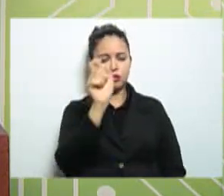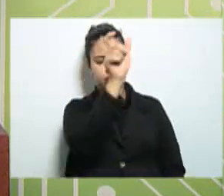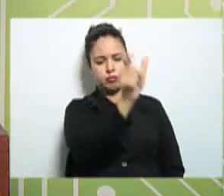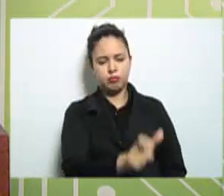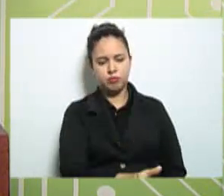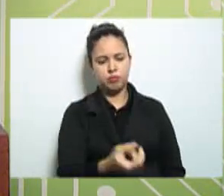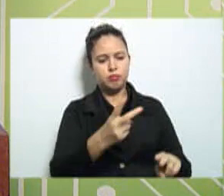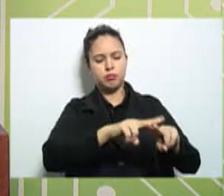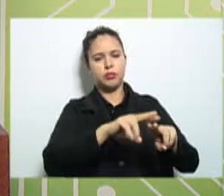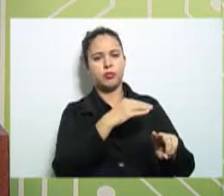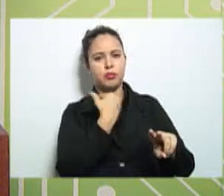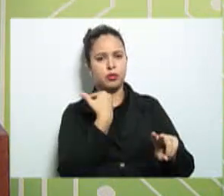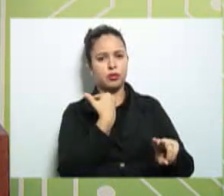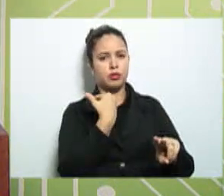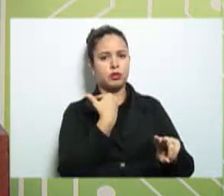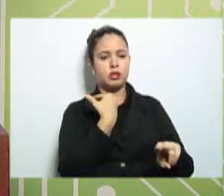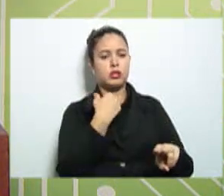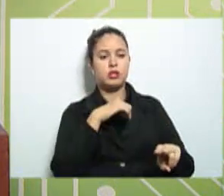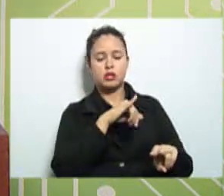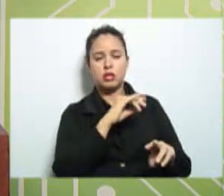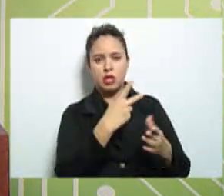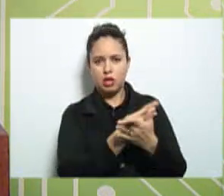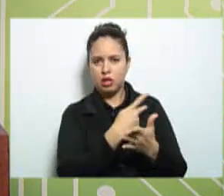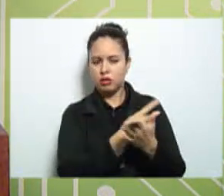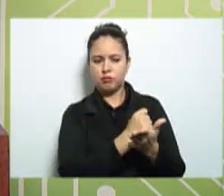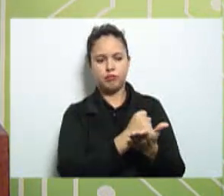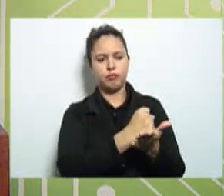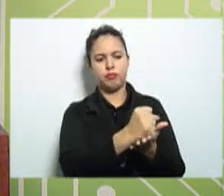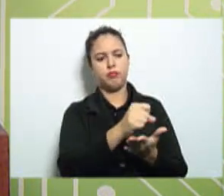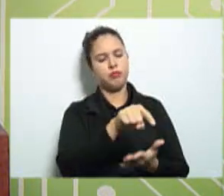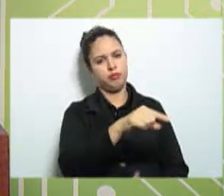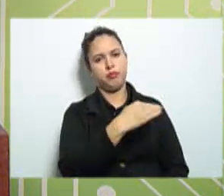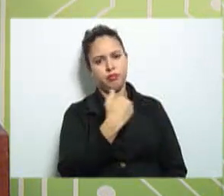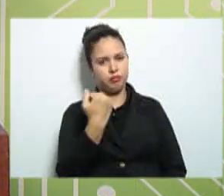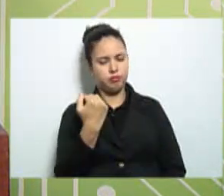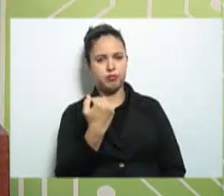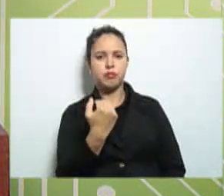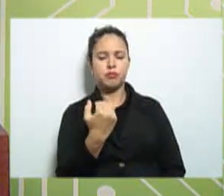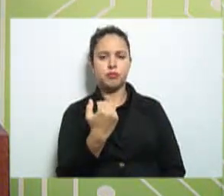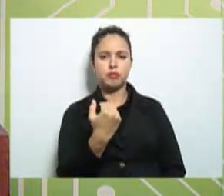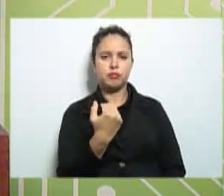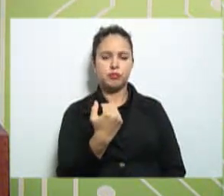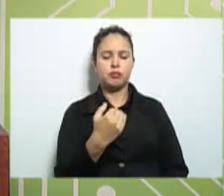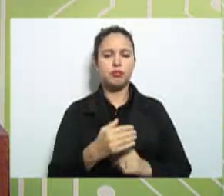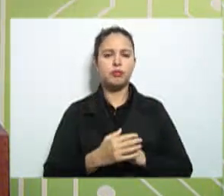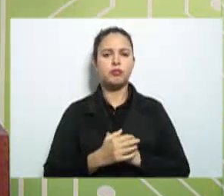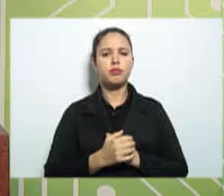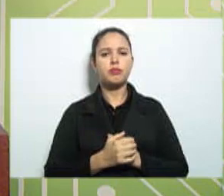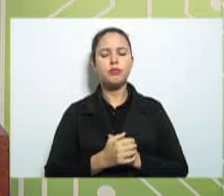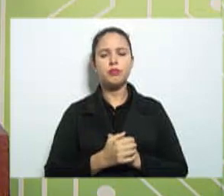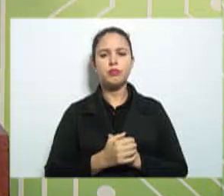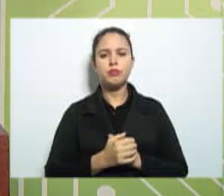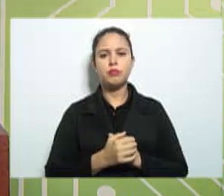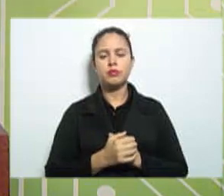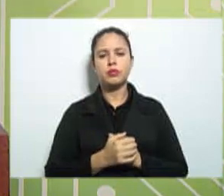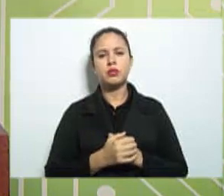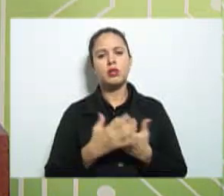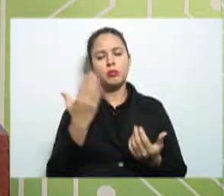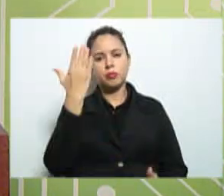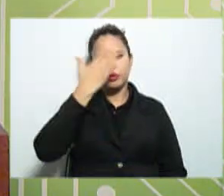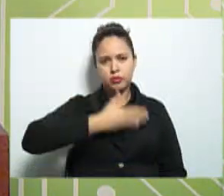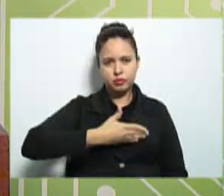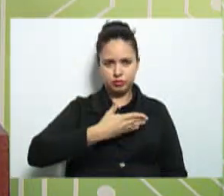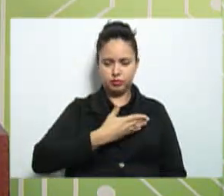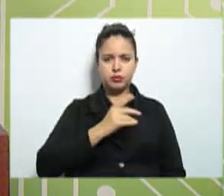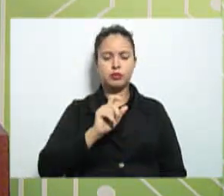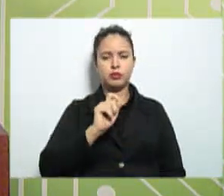era uma pessoa inocente, ou seja, a pessoa está trabalhando com o ponto de vista dela. E para provar o ponto de vista, ela